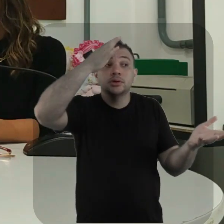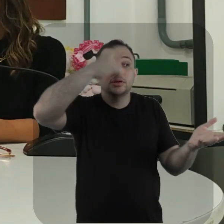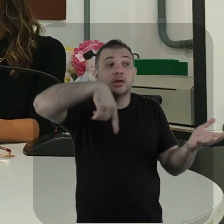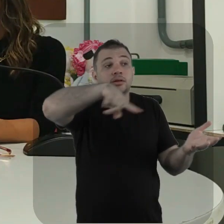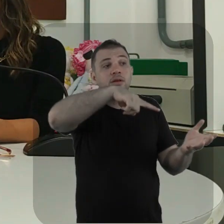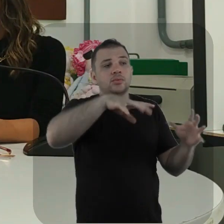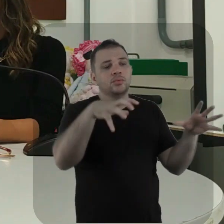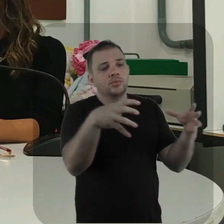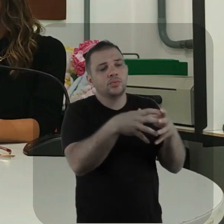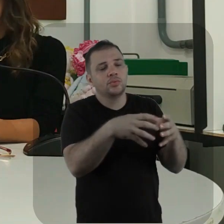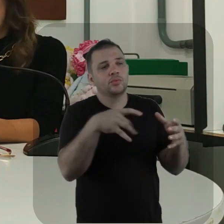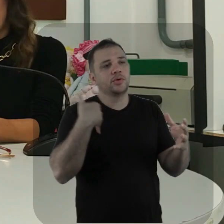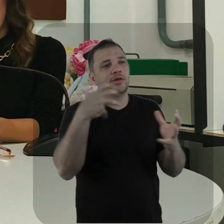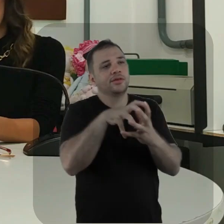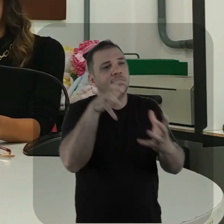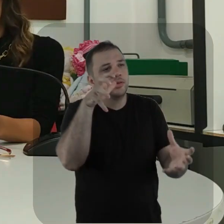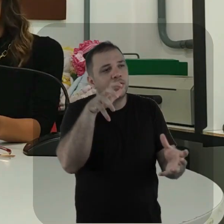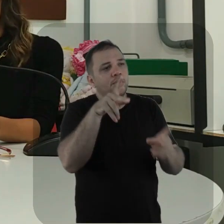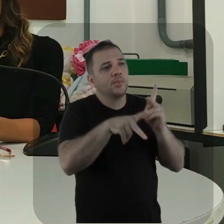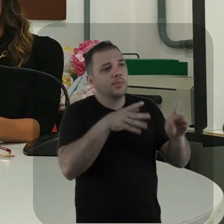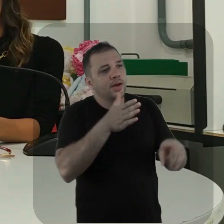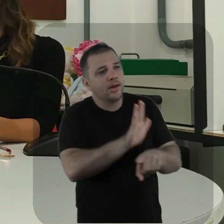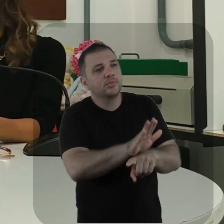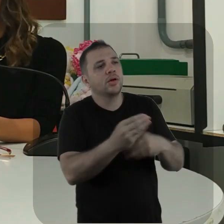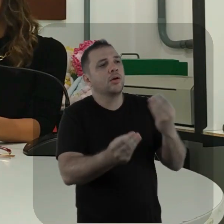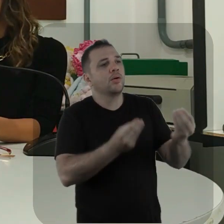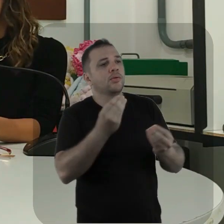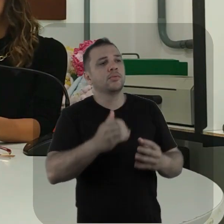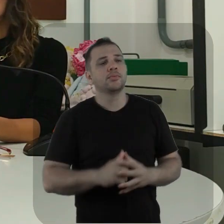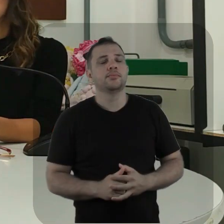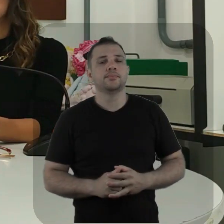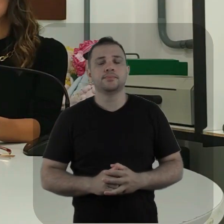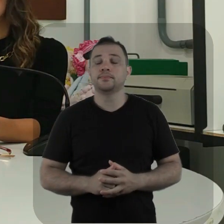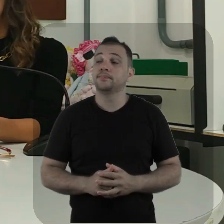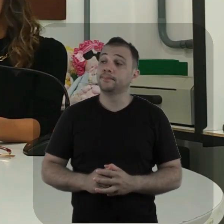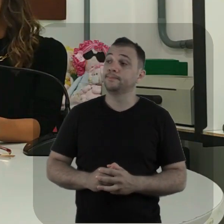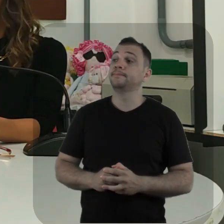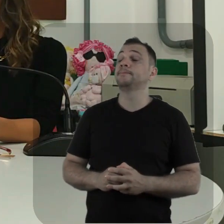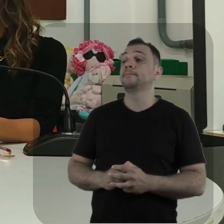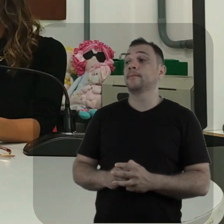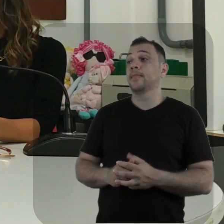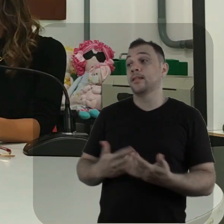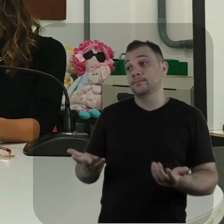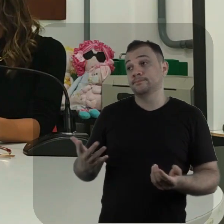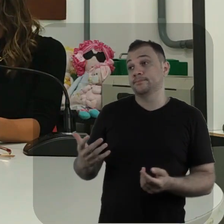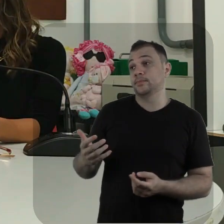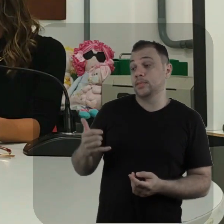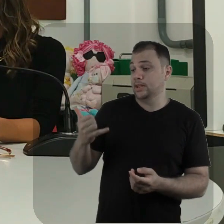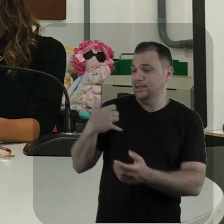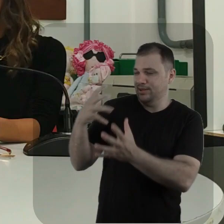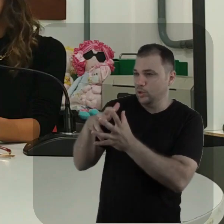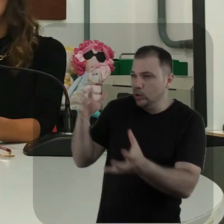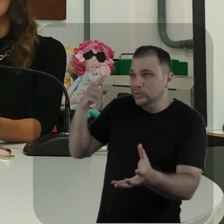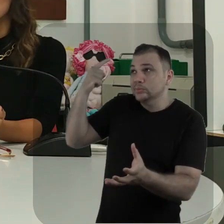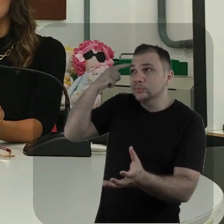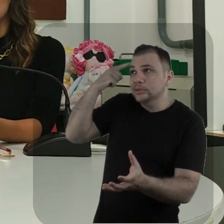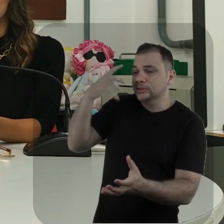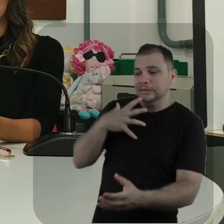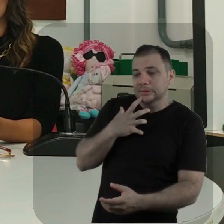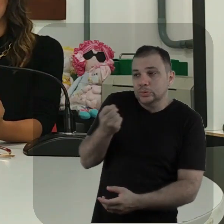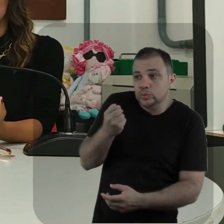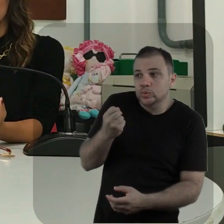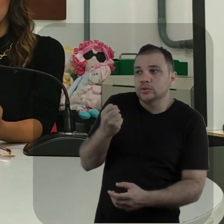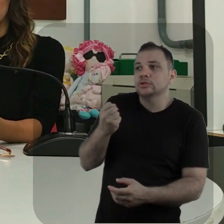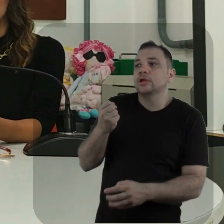nessa população? Essa questão do suicídio na população idosa, ela está muito atrelada à falta do sentido, né? Você Sim, deixou de